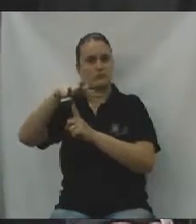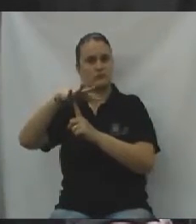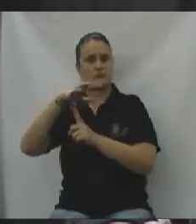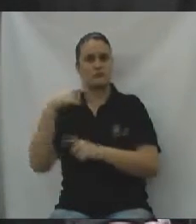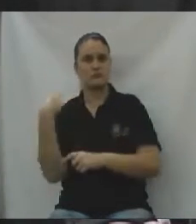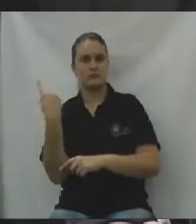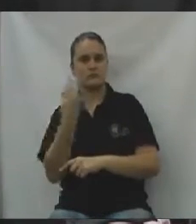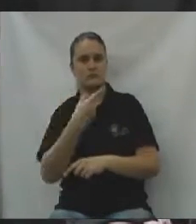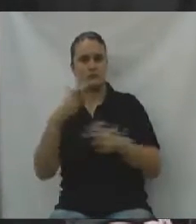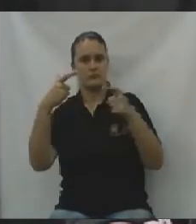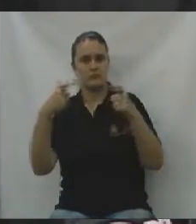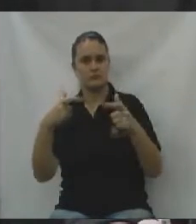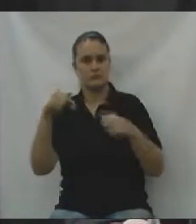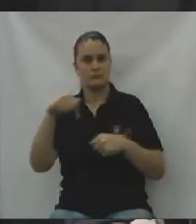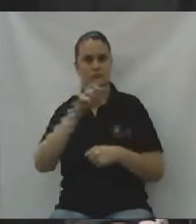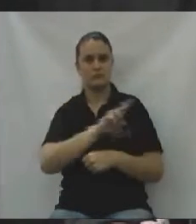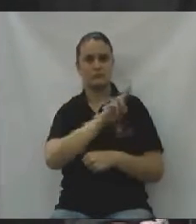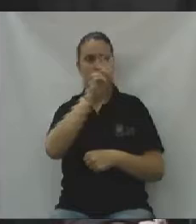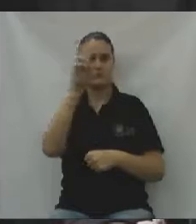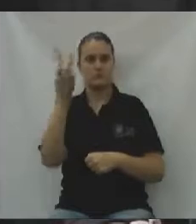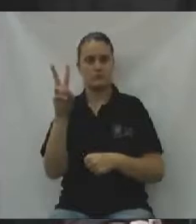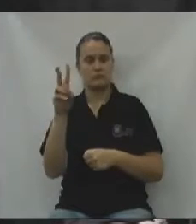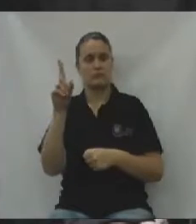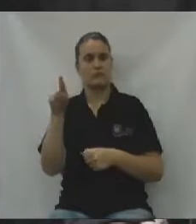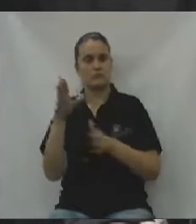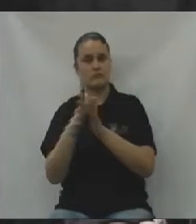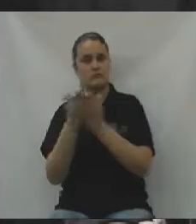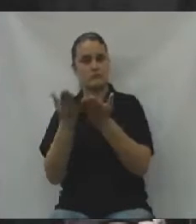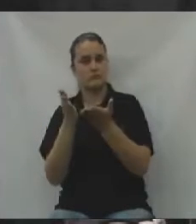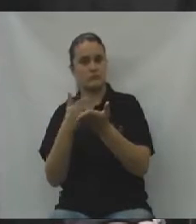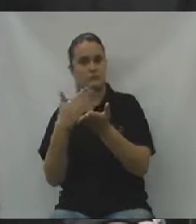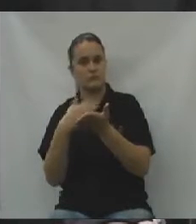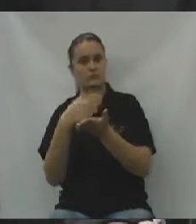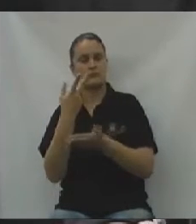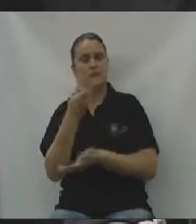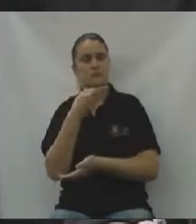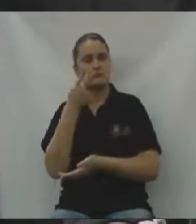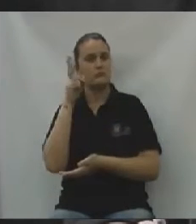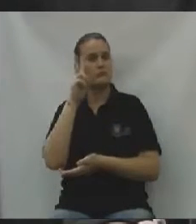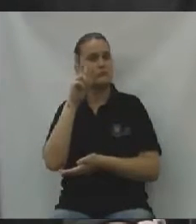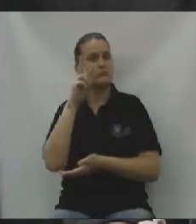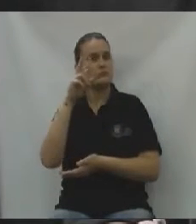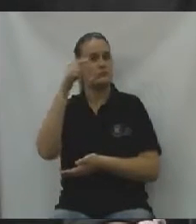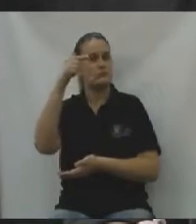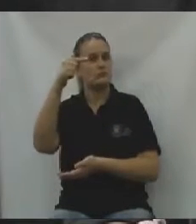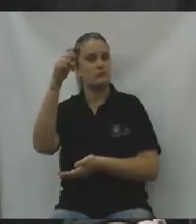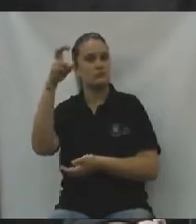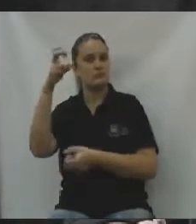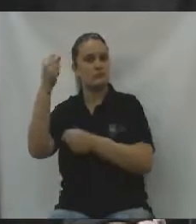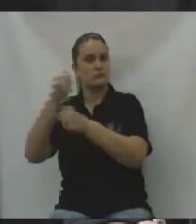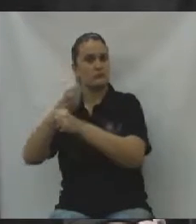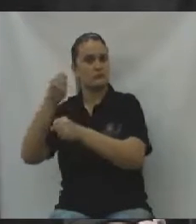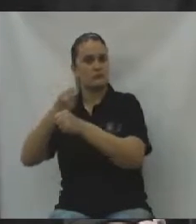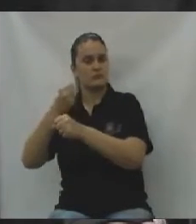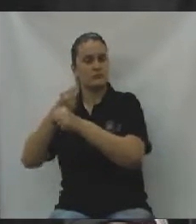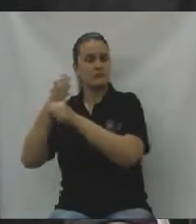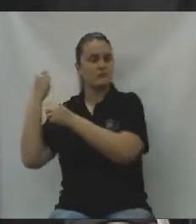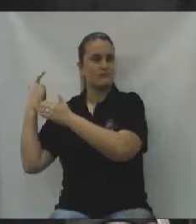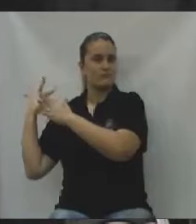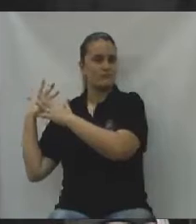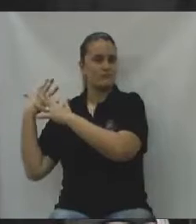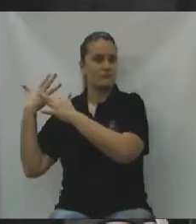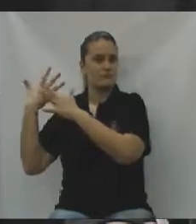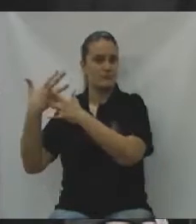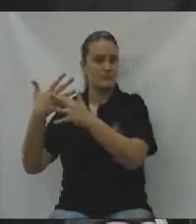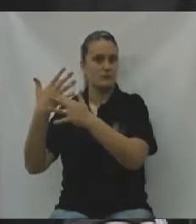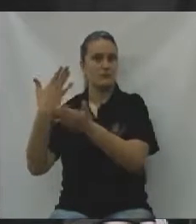nossa região de União da Vitória. Livro este que conta os 75 anos de